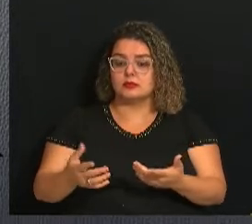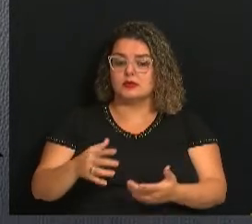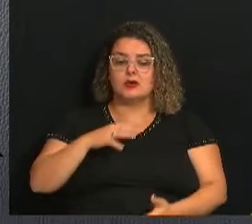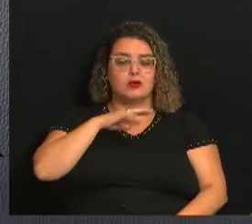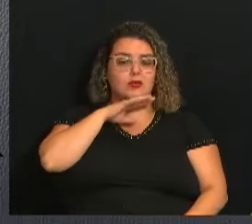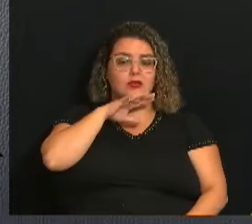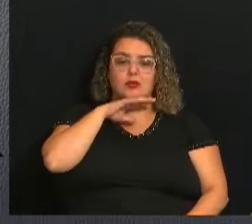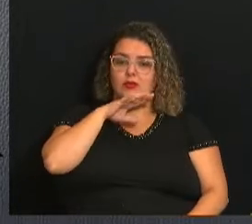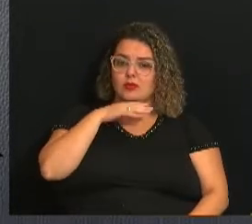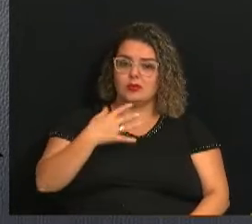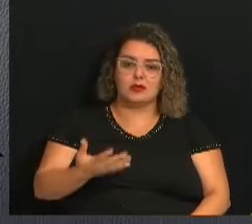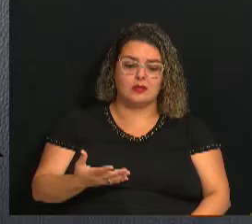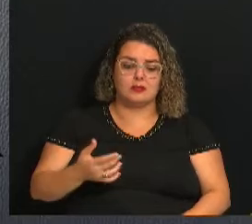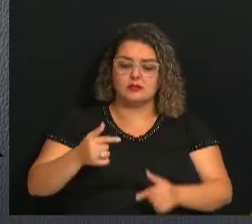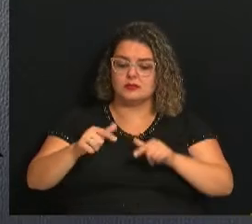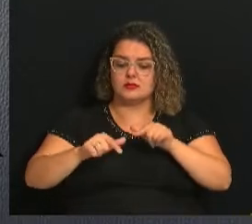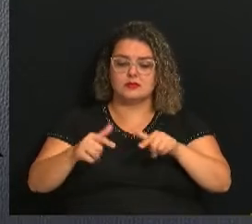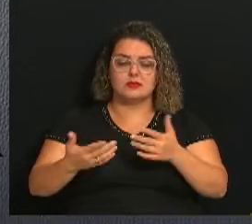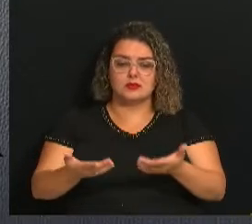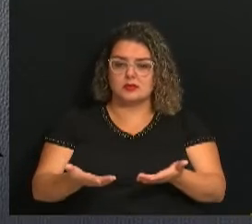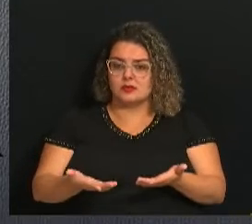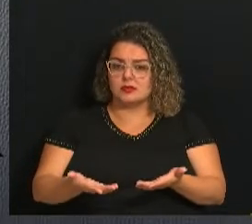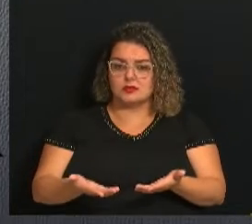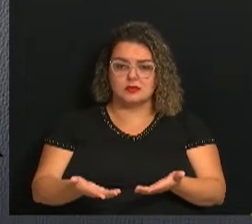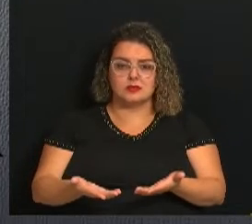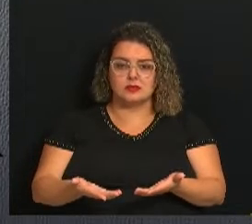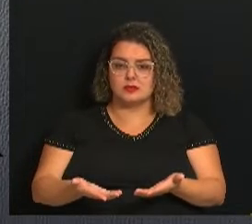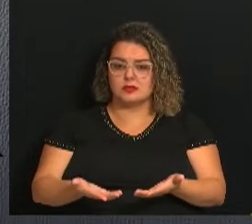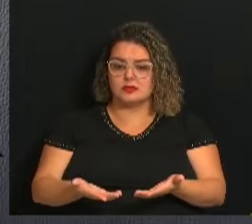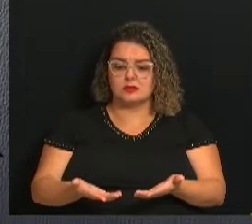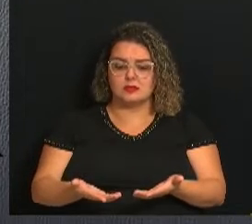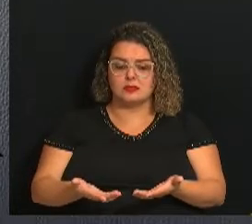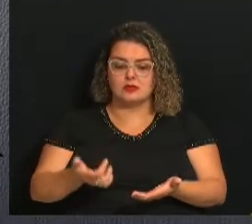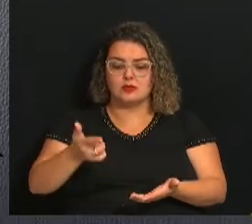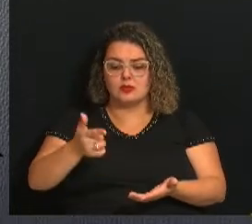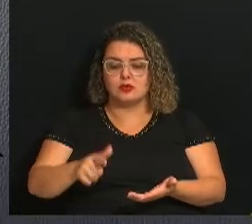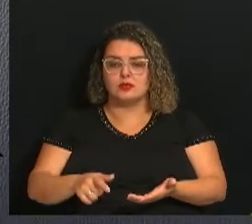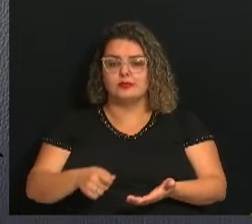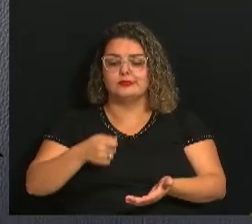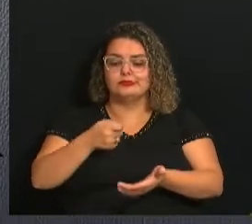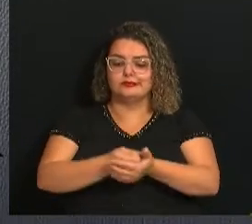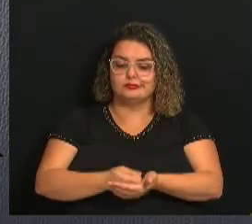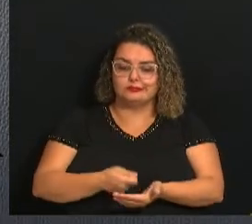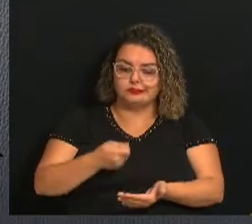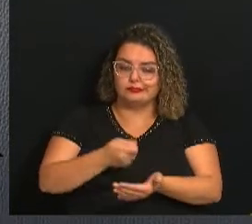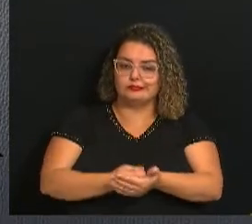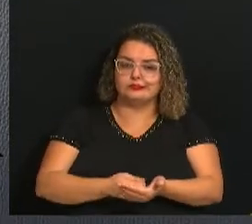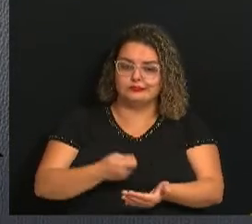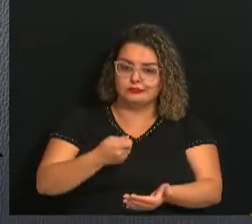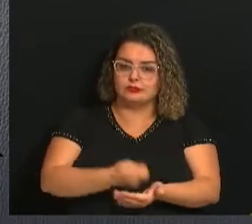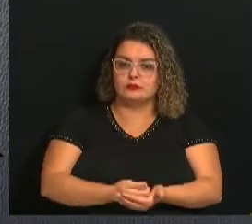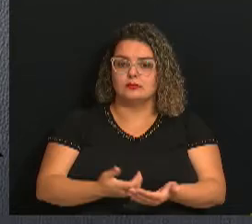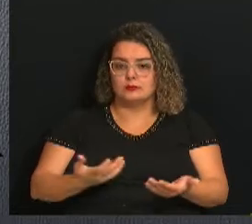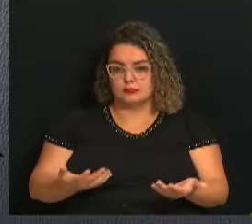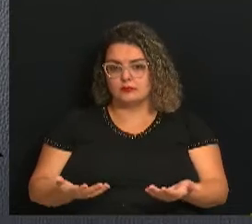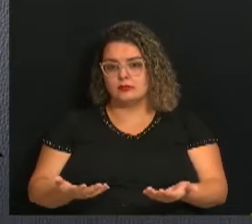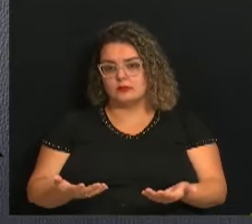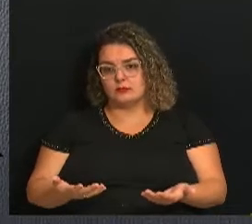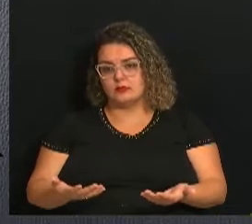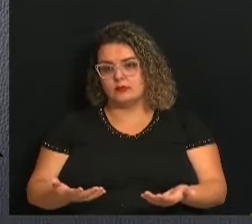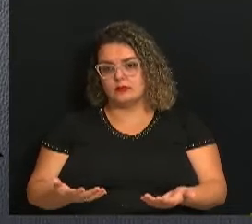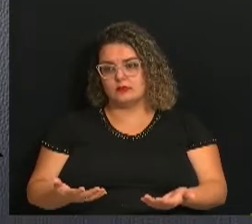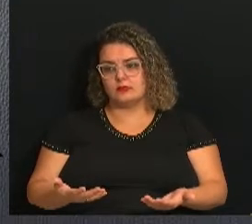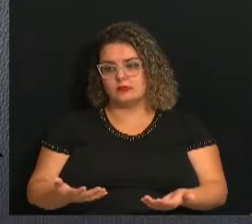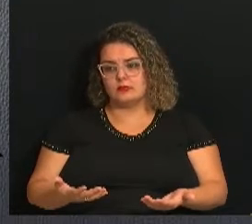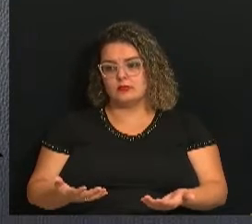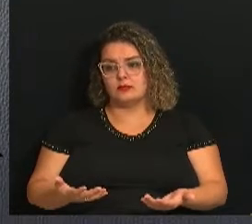Os trabalhadores que estão ali estão tentando manter ali as duras penas, né? Garantir. E olha, o